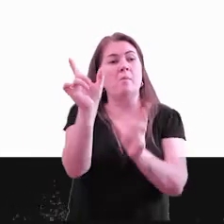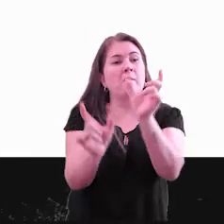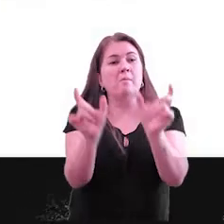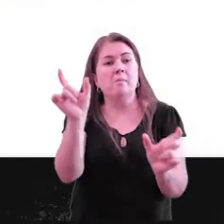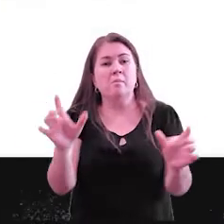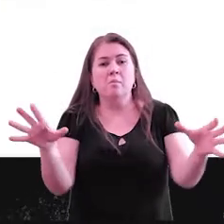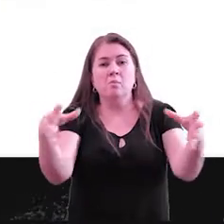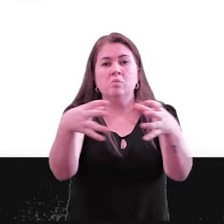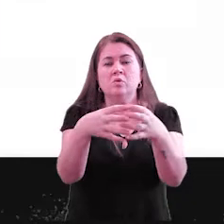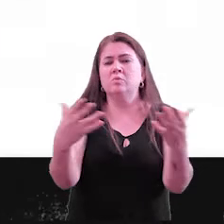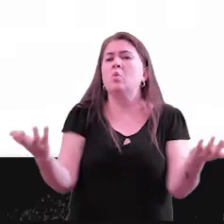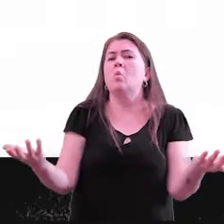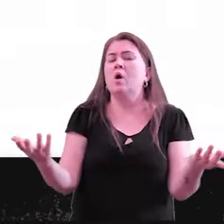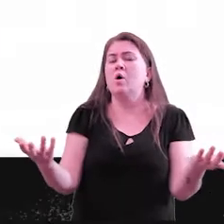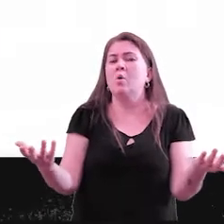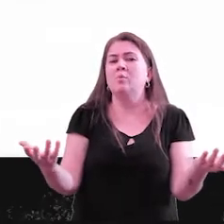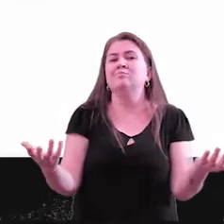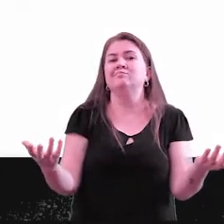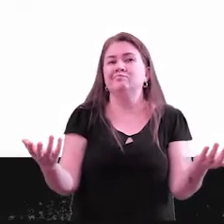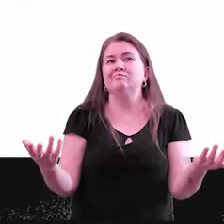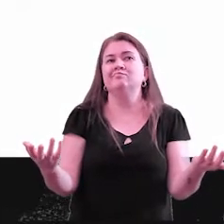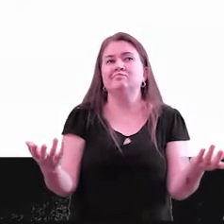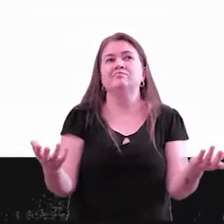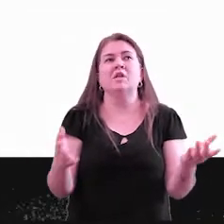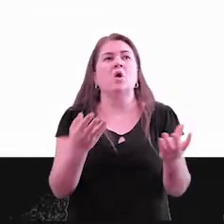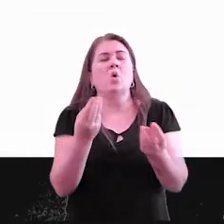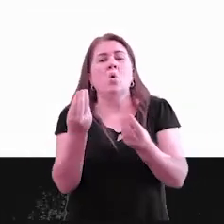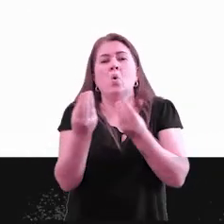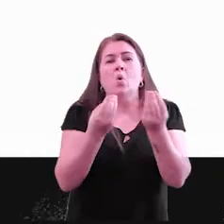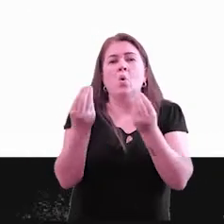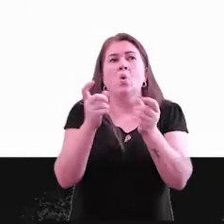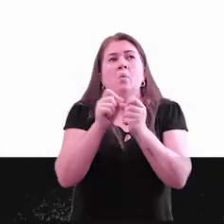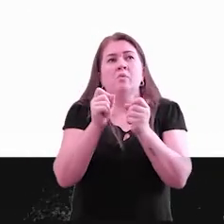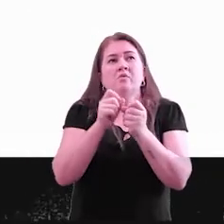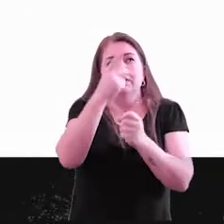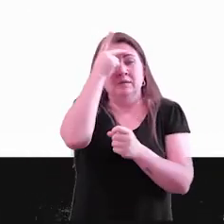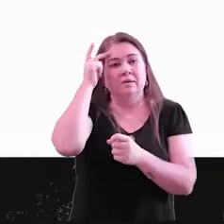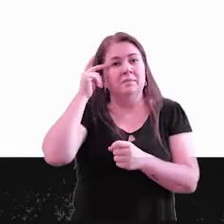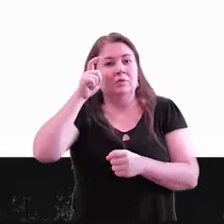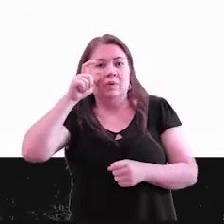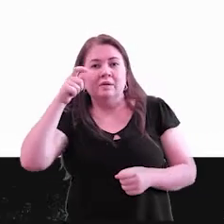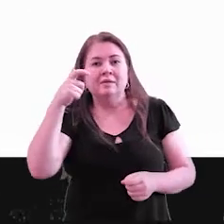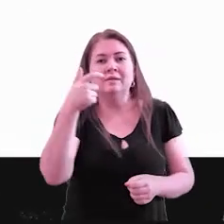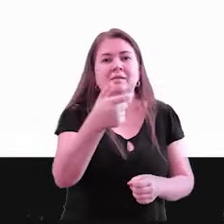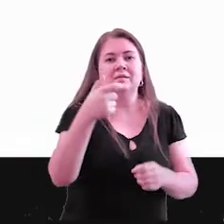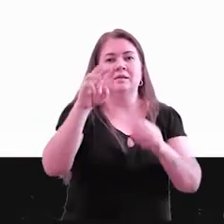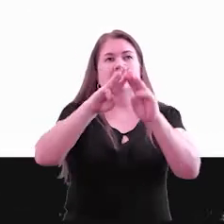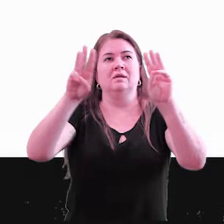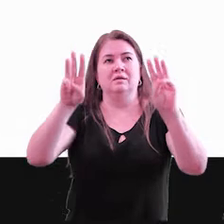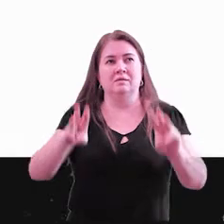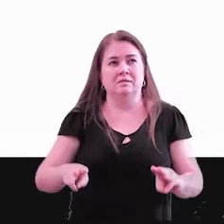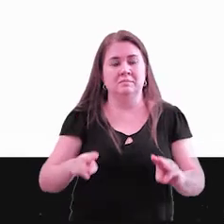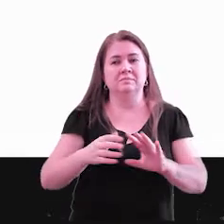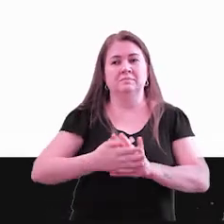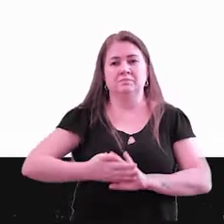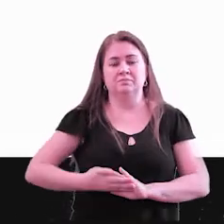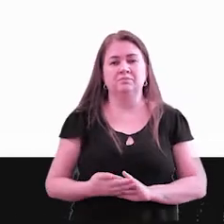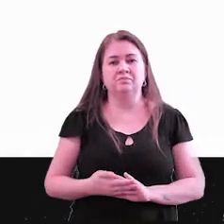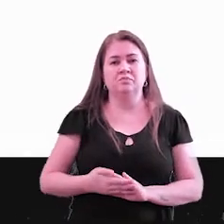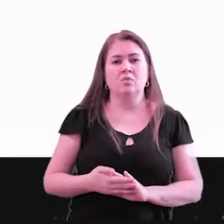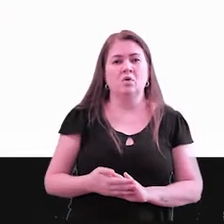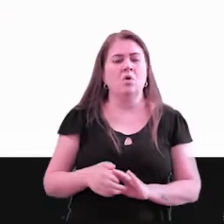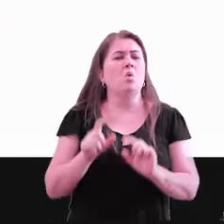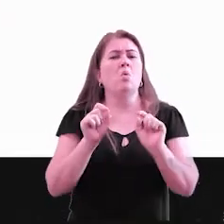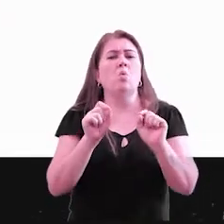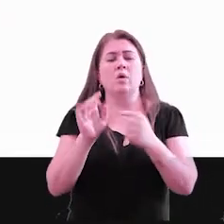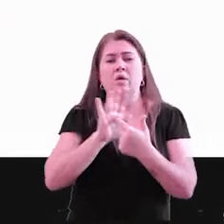público pelo museu? O que lhe mostrar e como mostrar? São questões fundamentais nesse